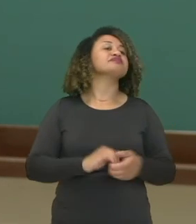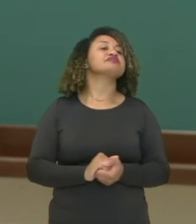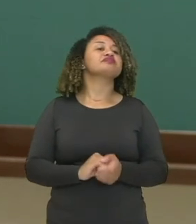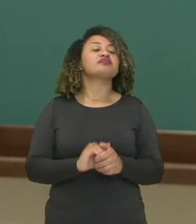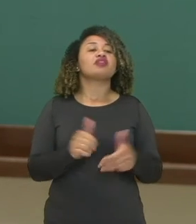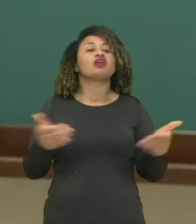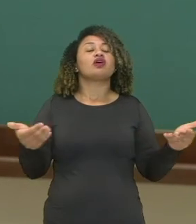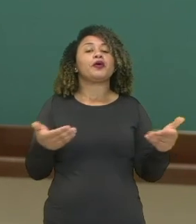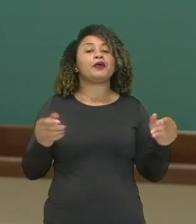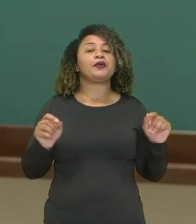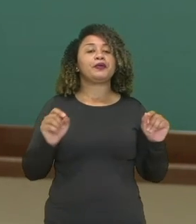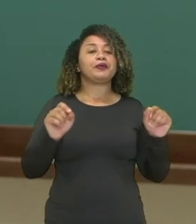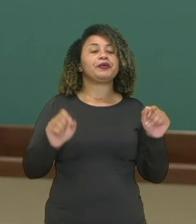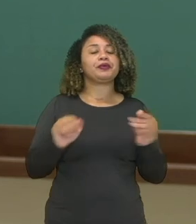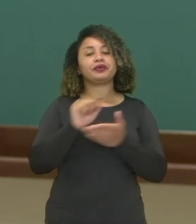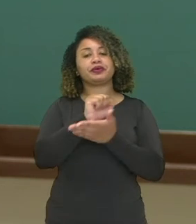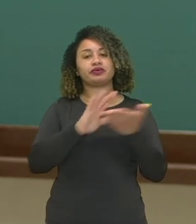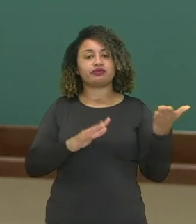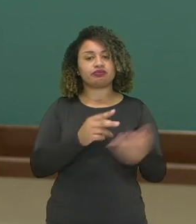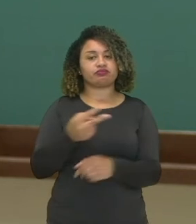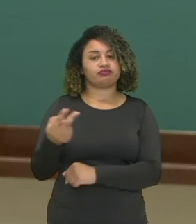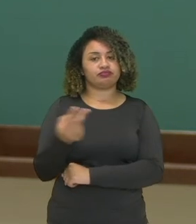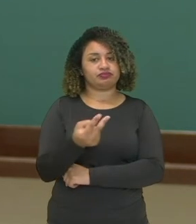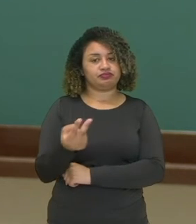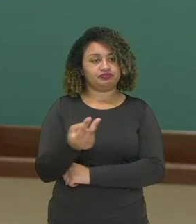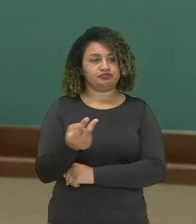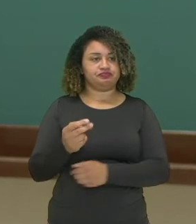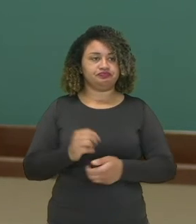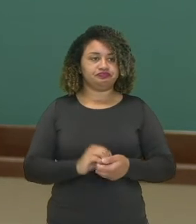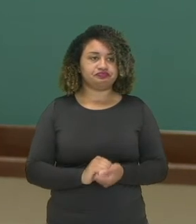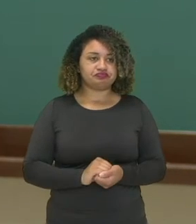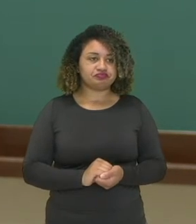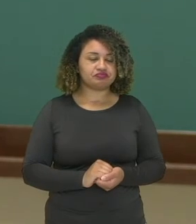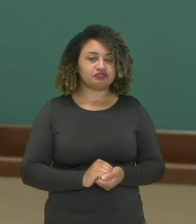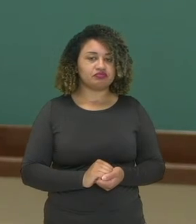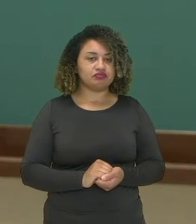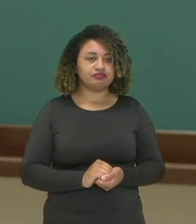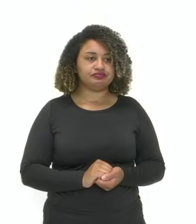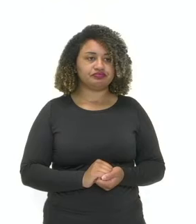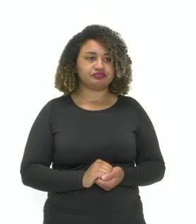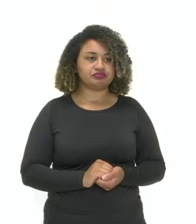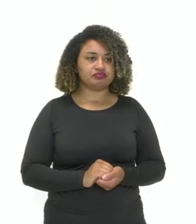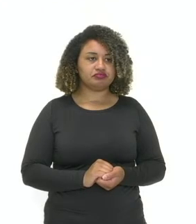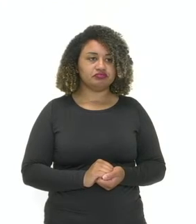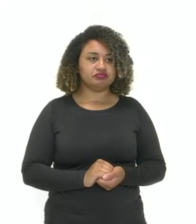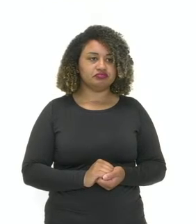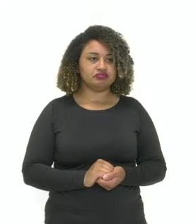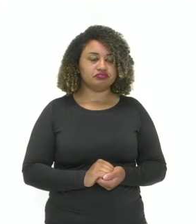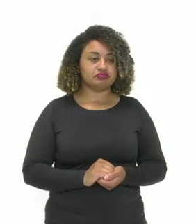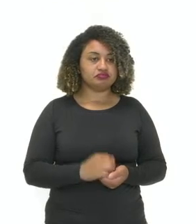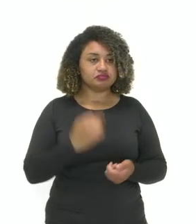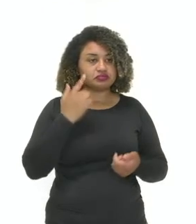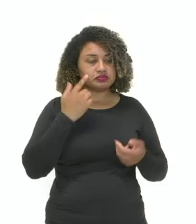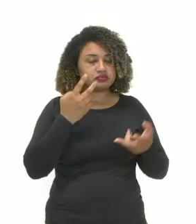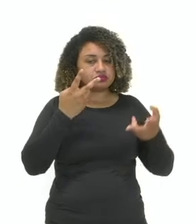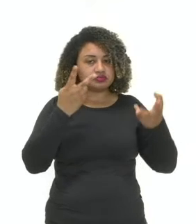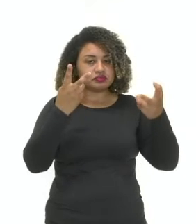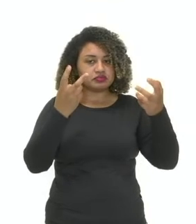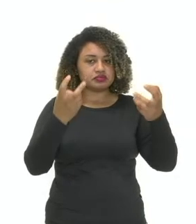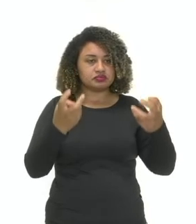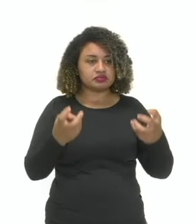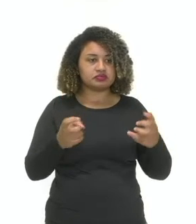Agora vamos para nossa atividade 2. Contesta as perguntas. Com quem